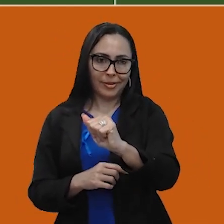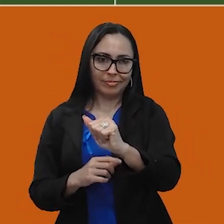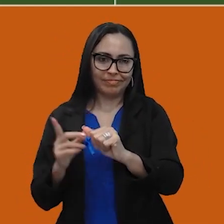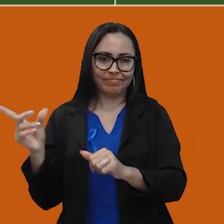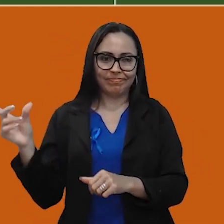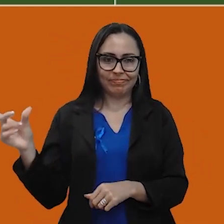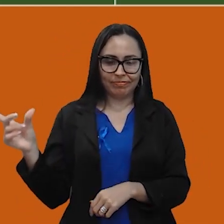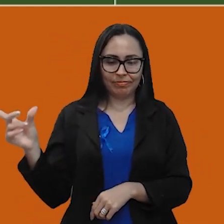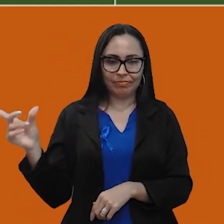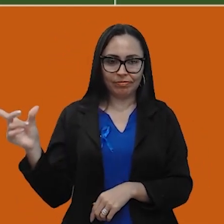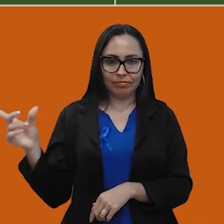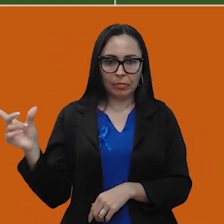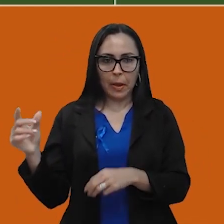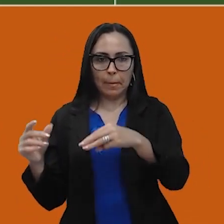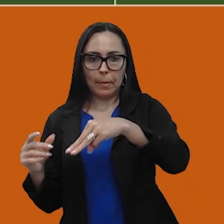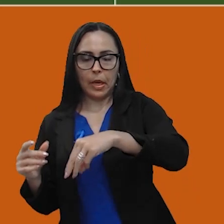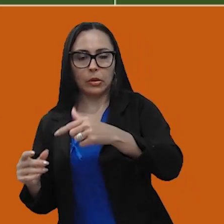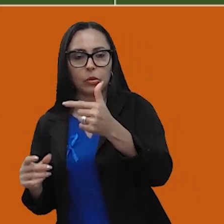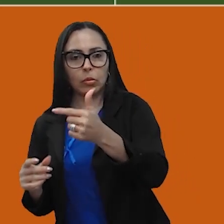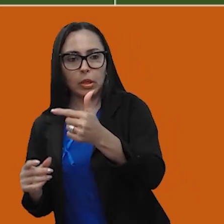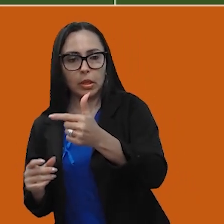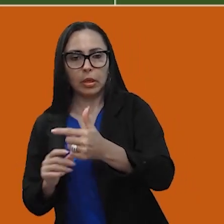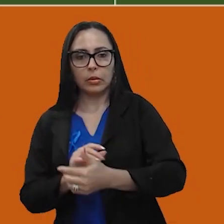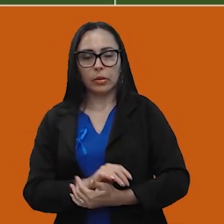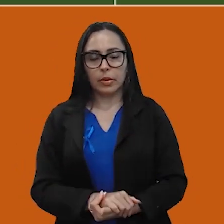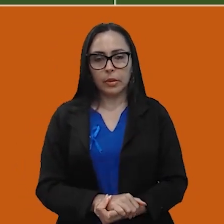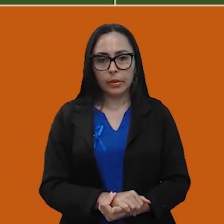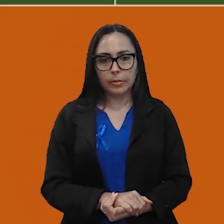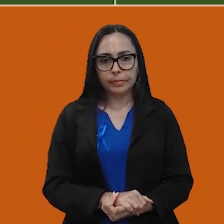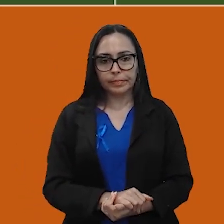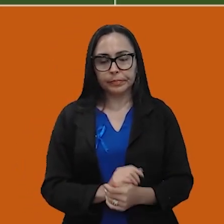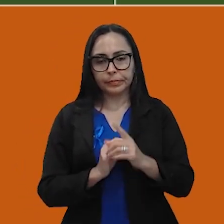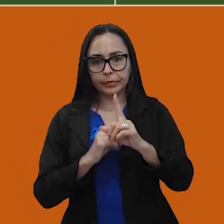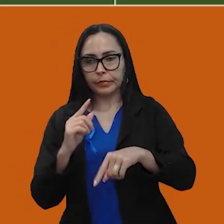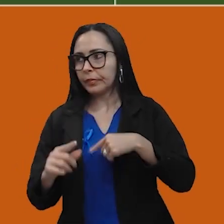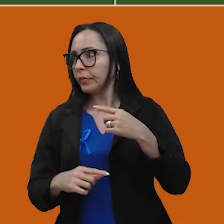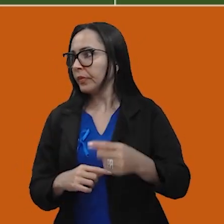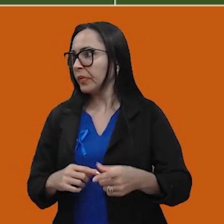decâmetro quadrado. Depois eu tenho o